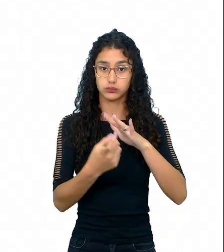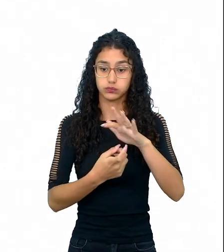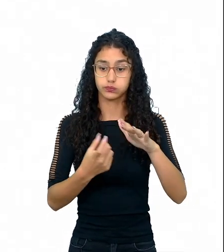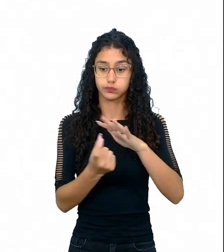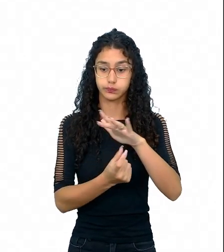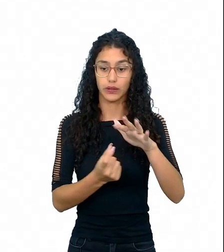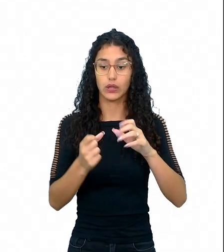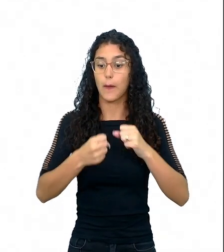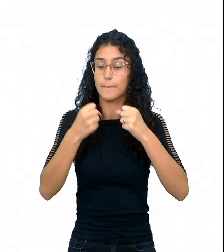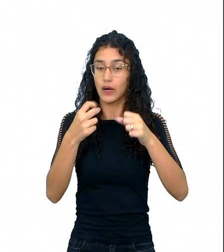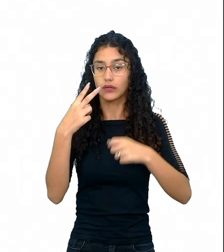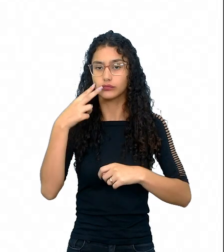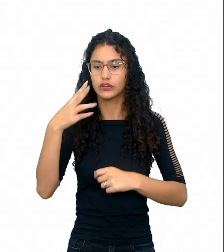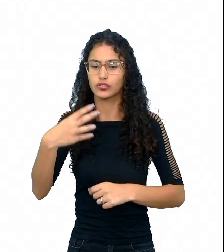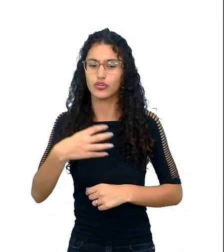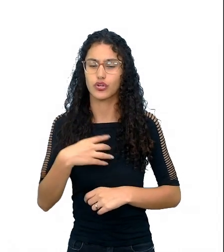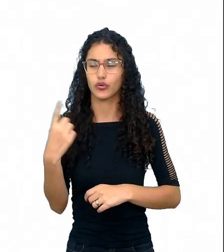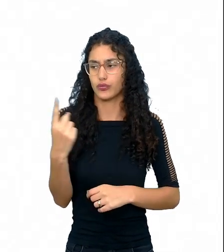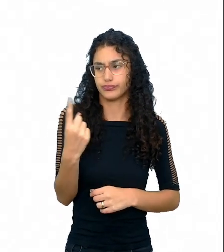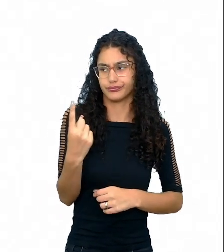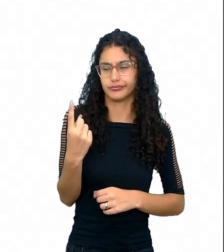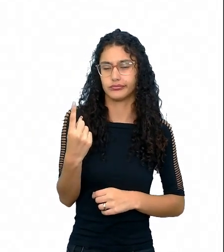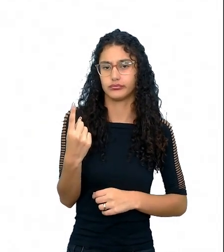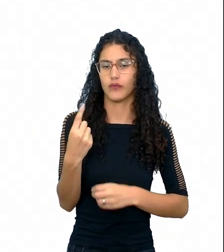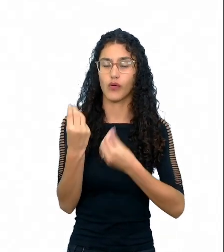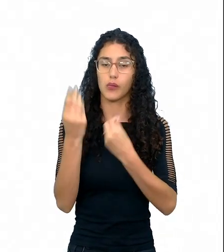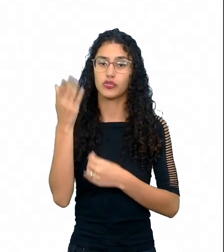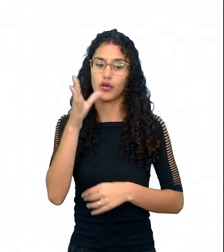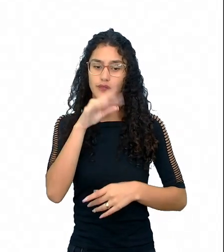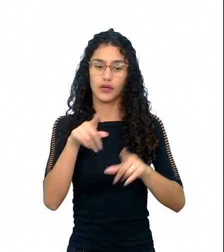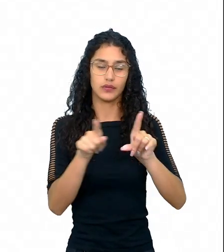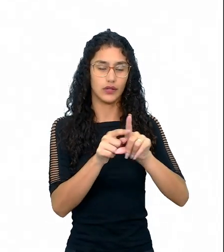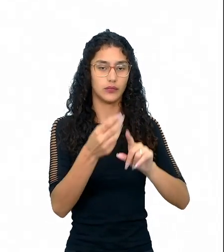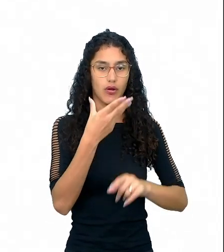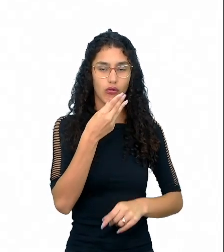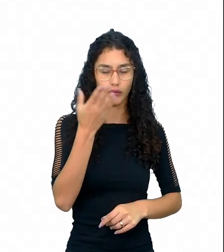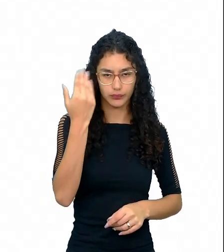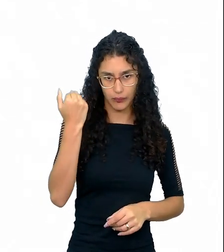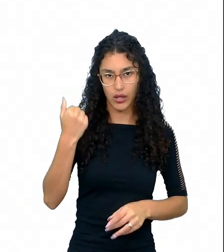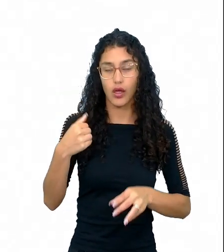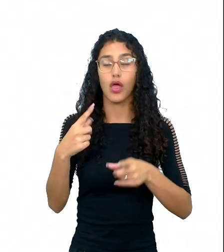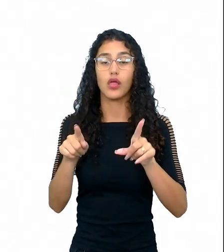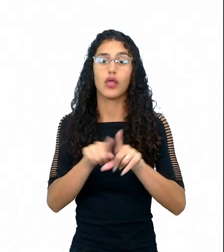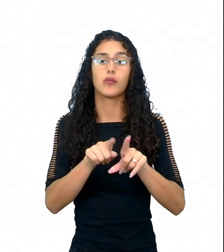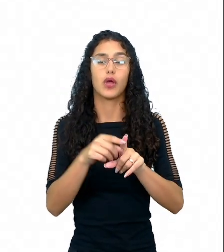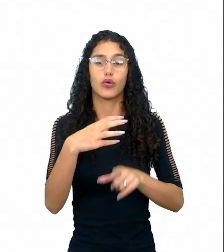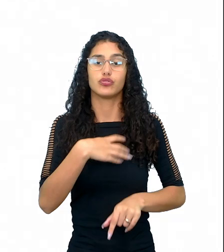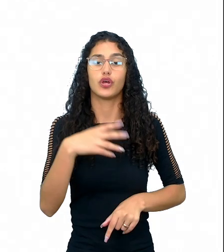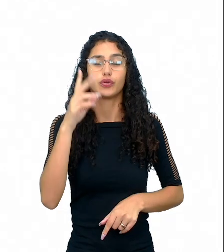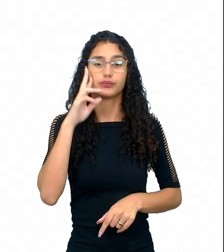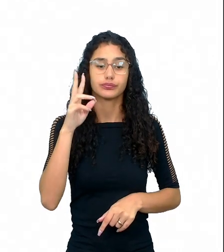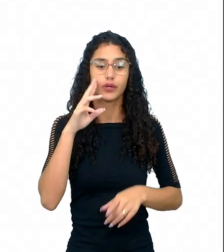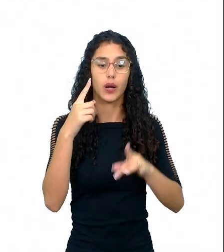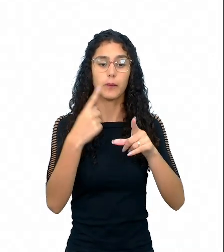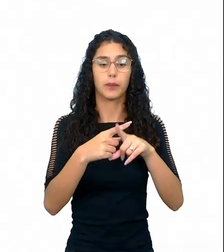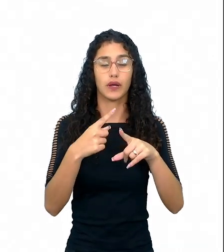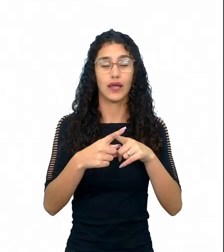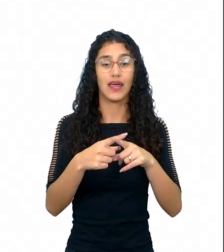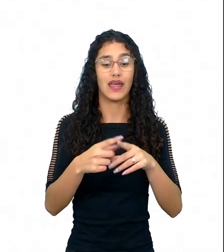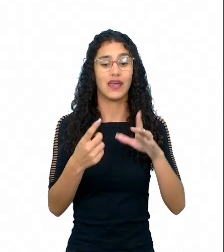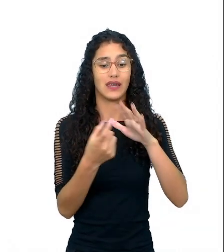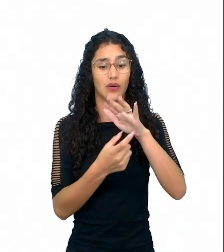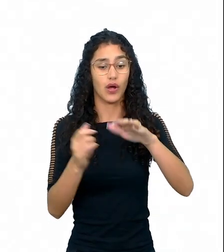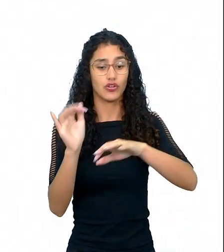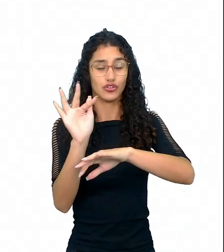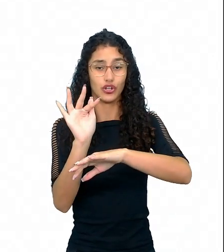não podem ser vistos de forma isolada, como já dizia também o Marcuski, né? Ou seja, fora da escola, pois tanto a linguagem